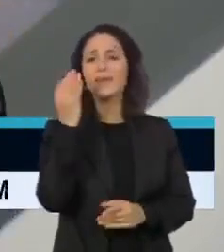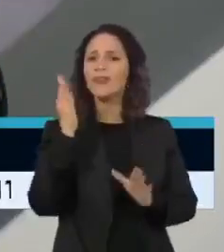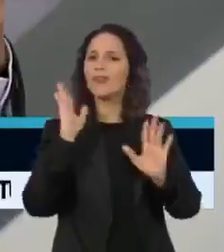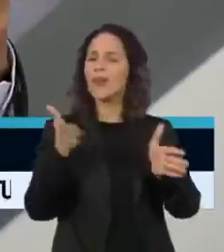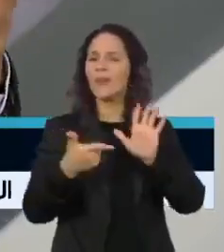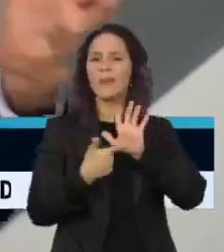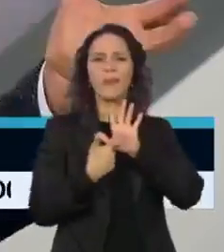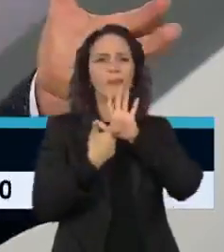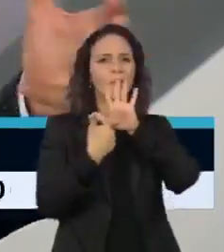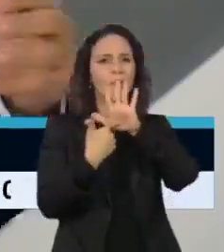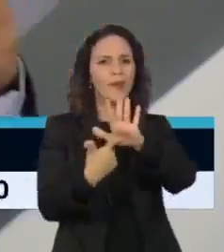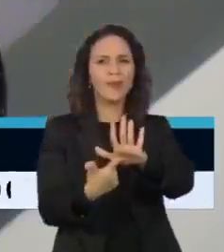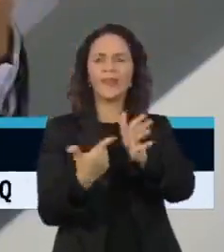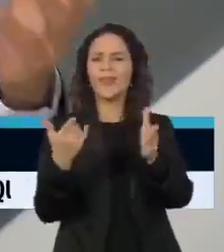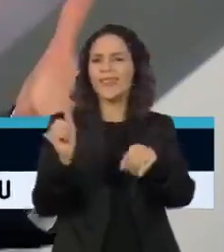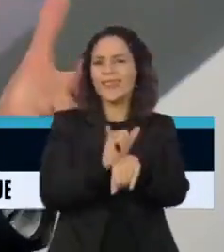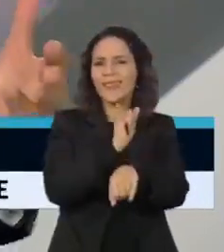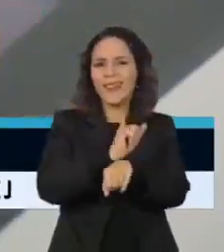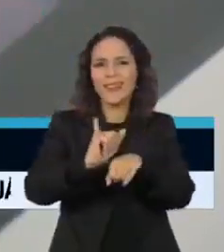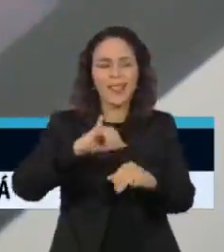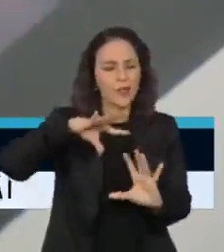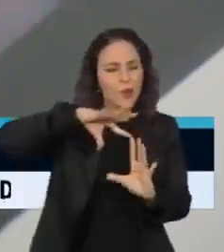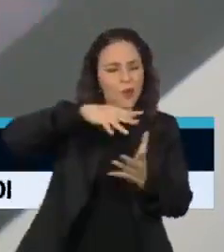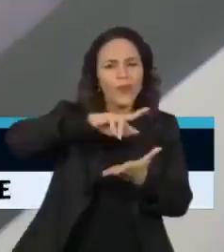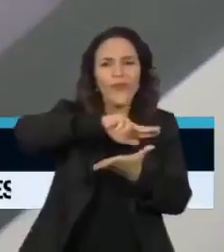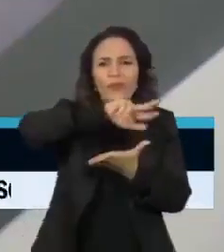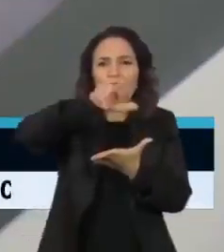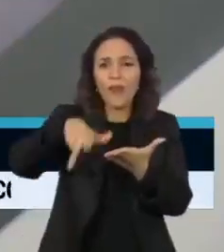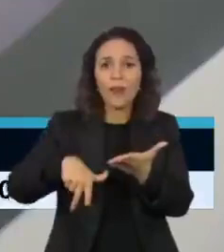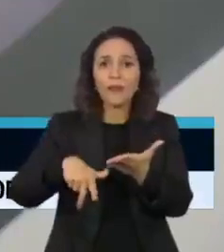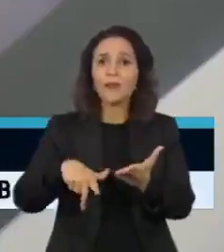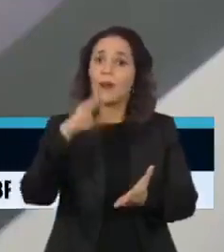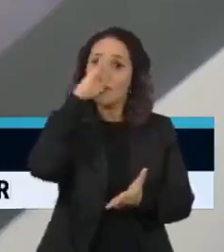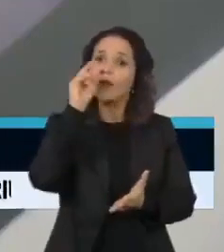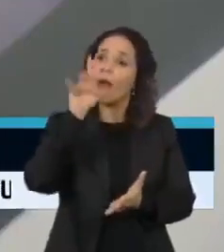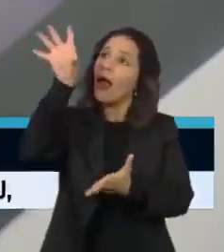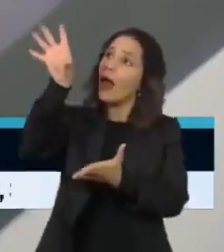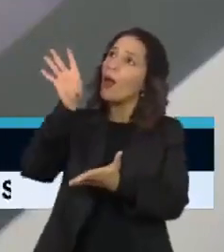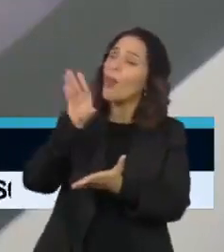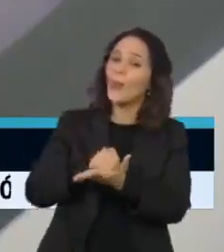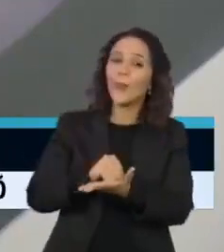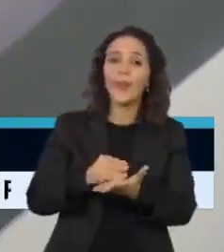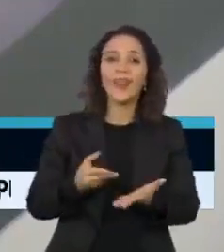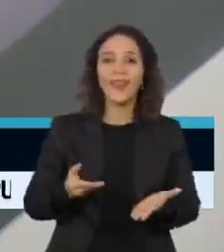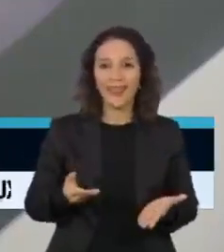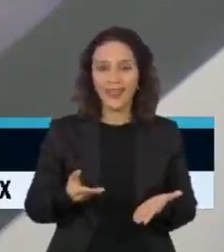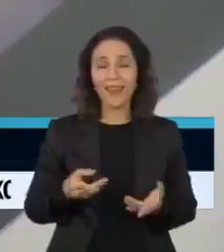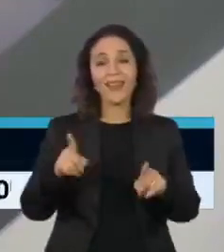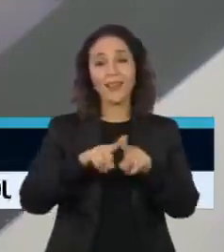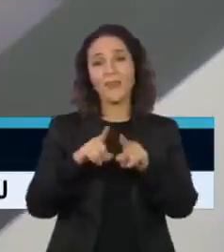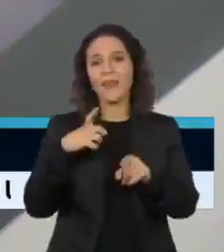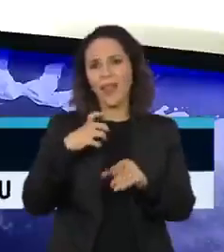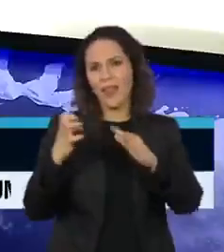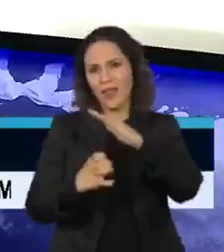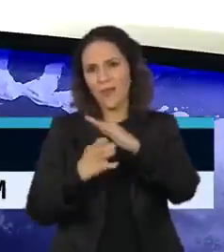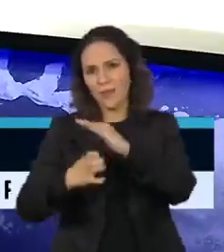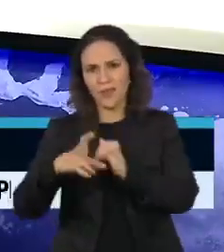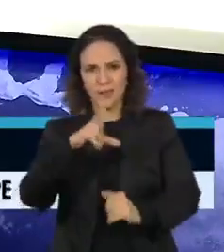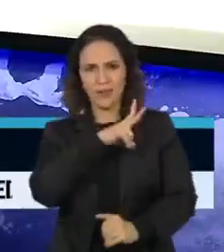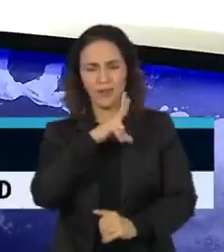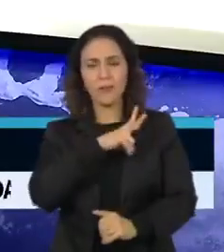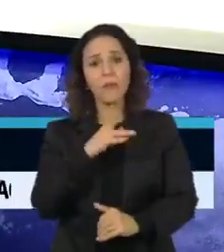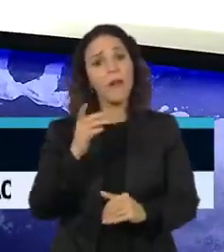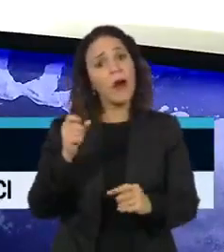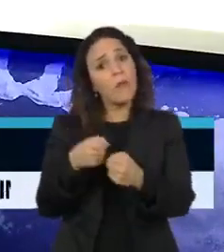demonstrado nas melhores estratégias do mundo e que o Brasil deve seguir grande parte do setor privado tem